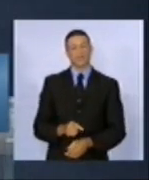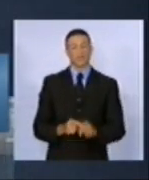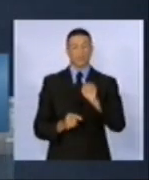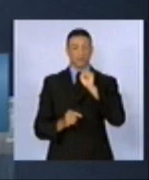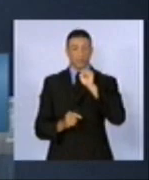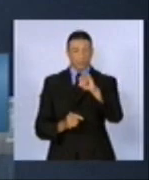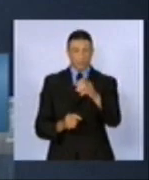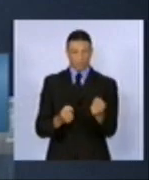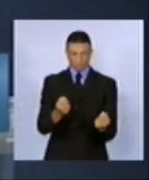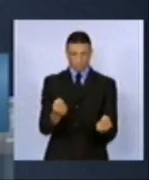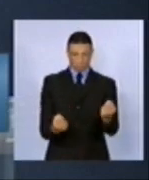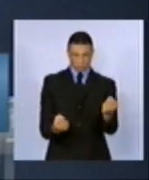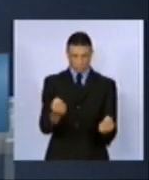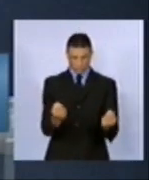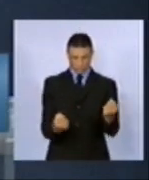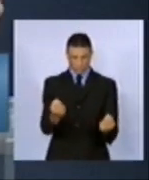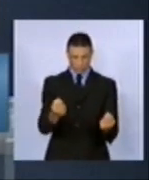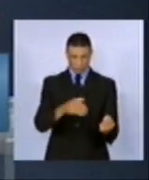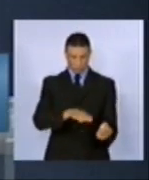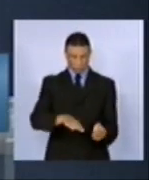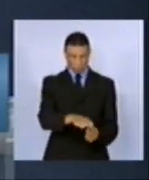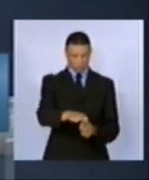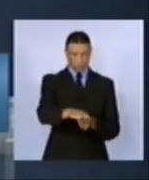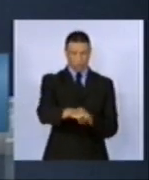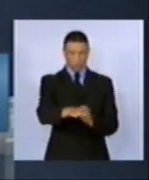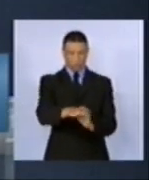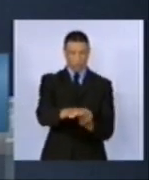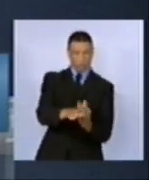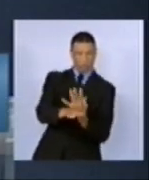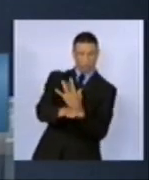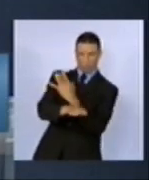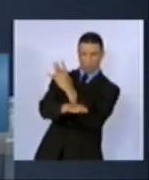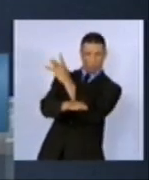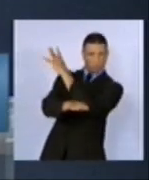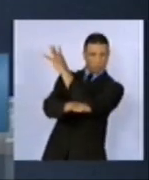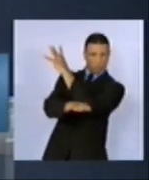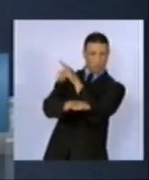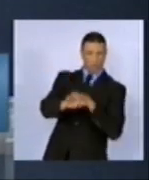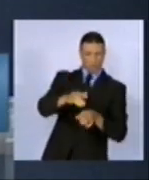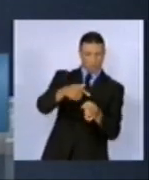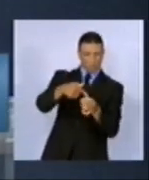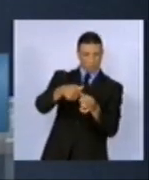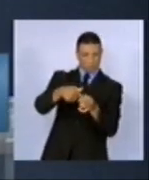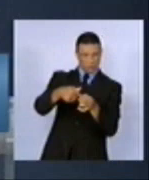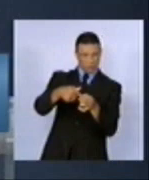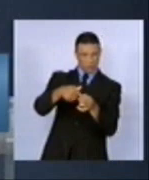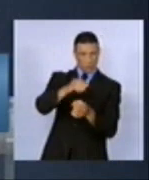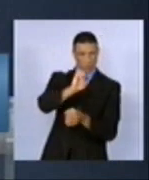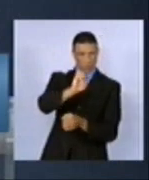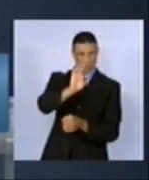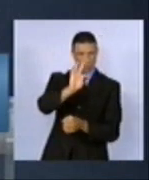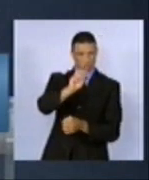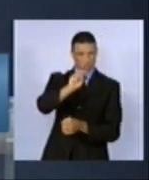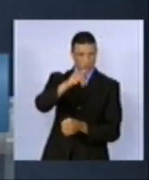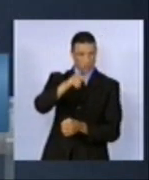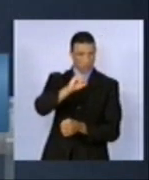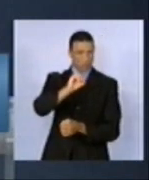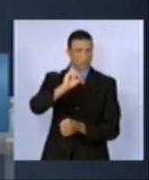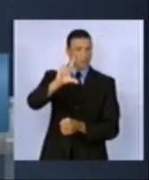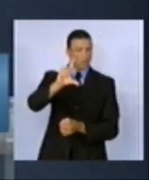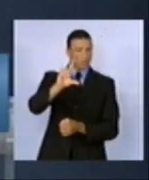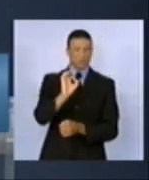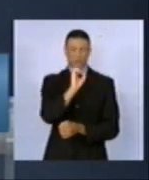carro roda como etanol hidratado em comparação de gasolina isso redução e aproximadamente